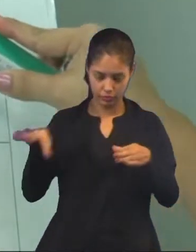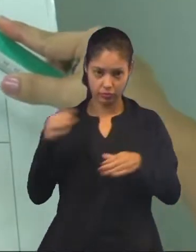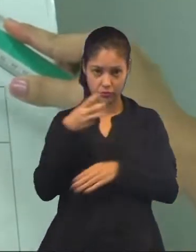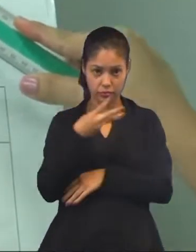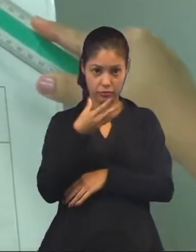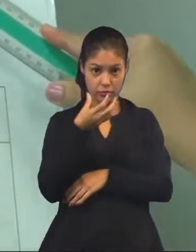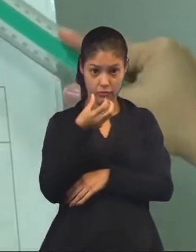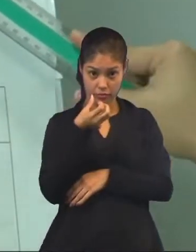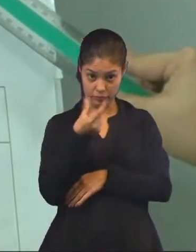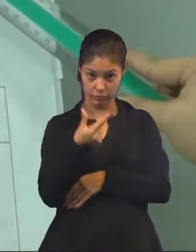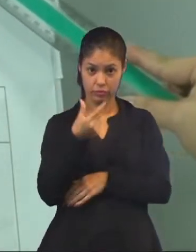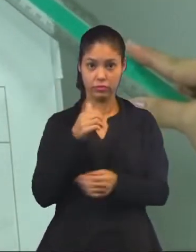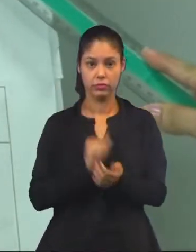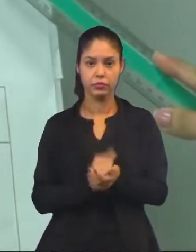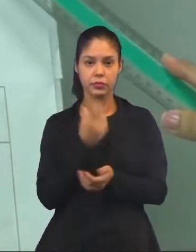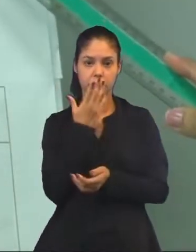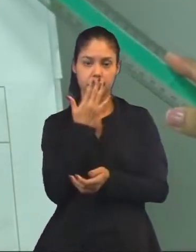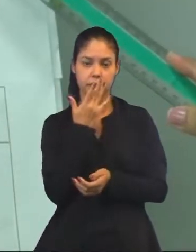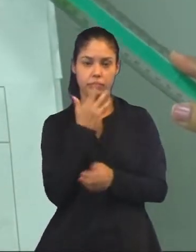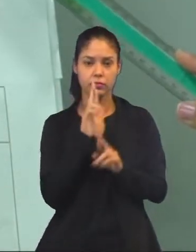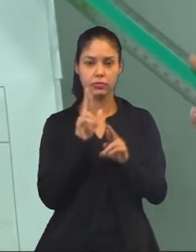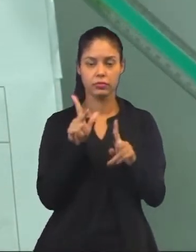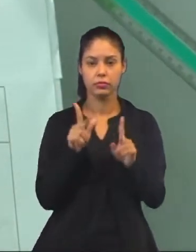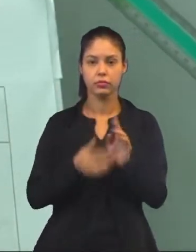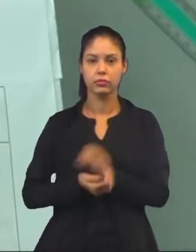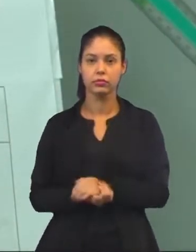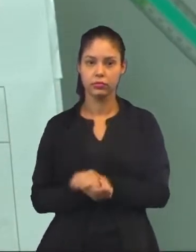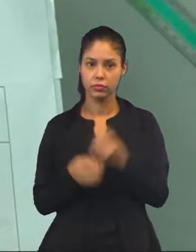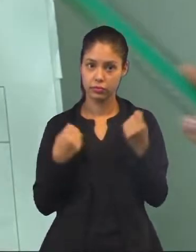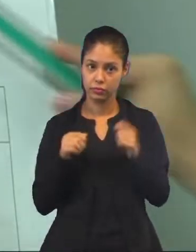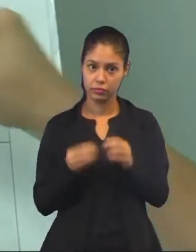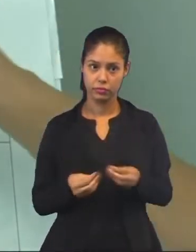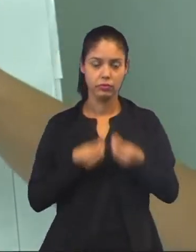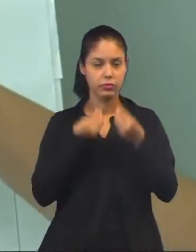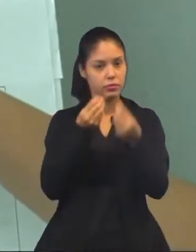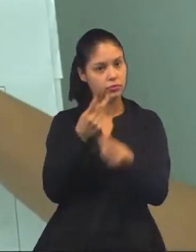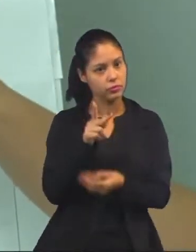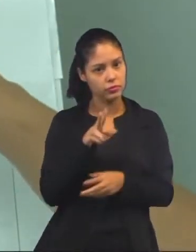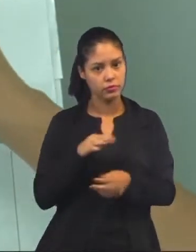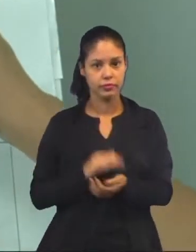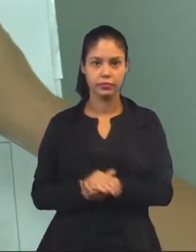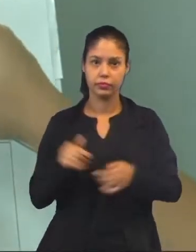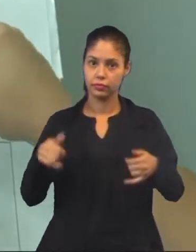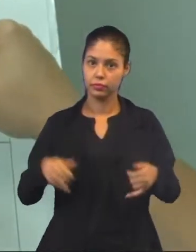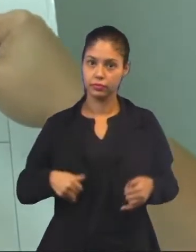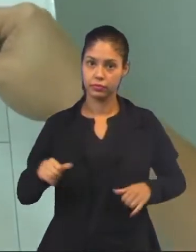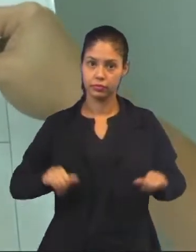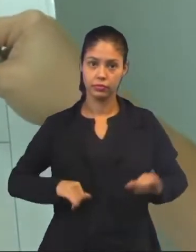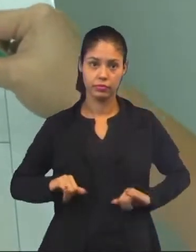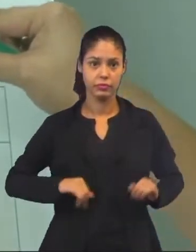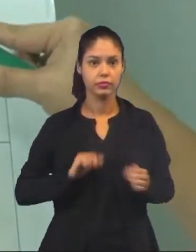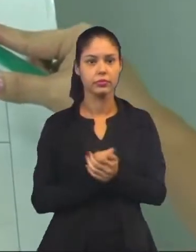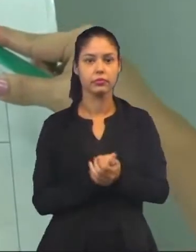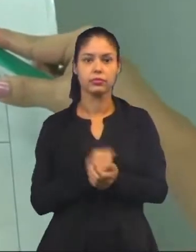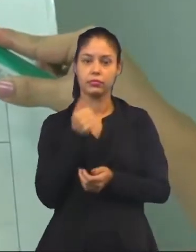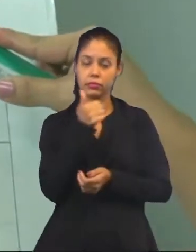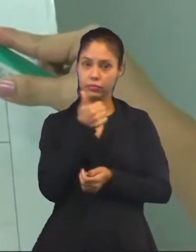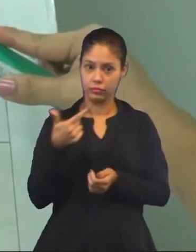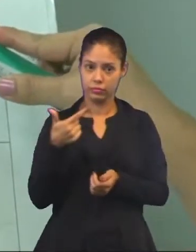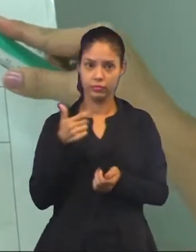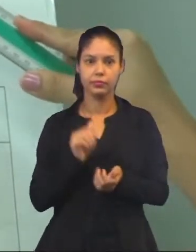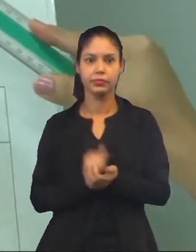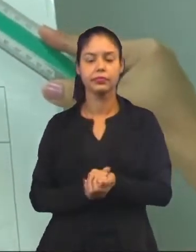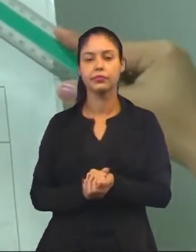contendo 32 lápis de cores diferentes e presenteou sua prima dando-lhe 12